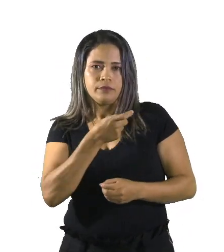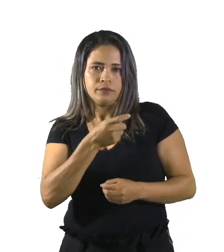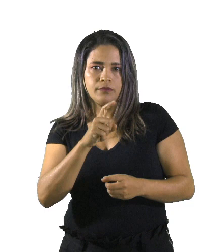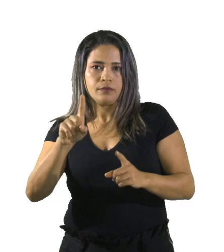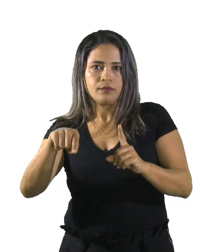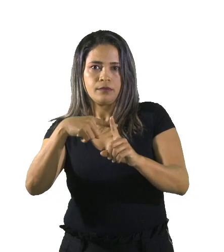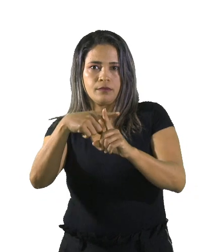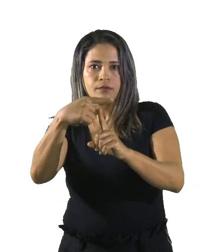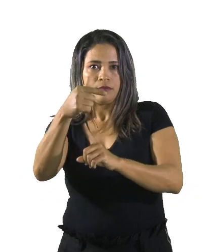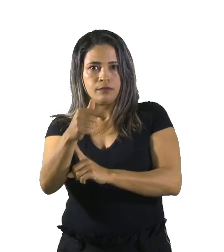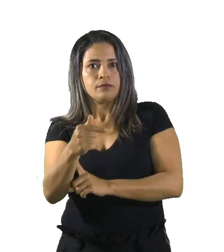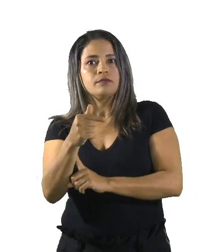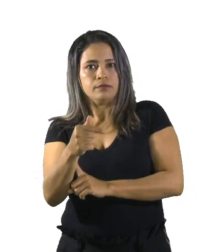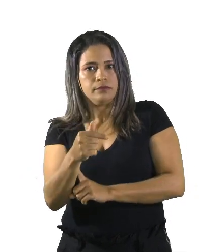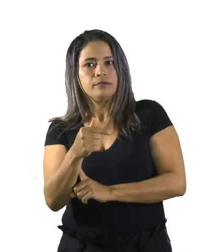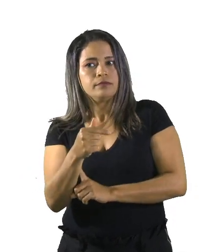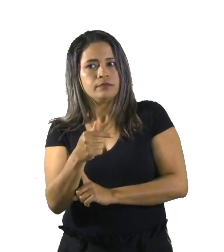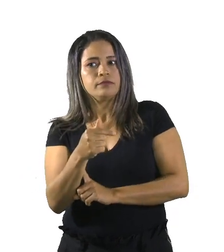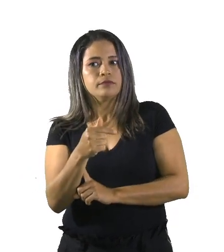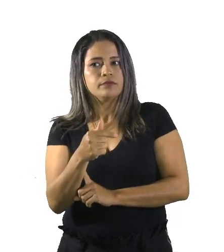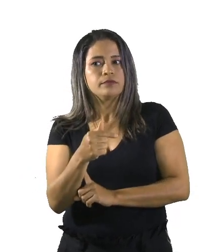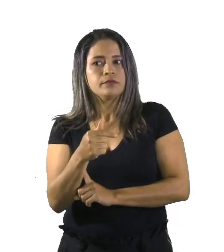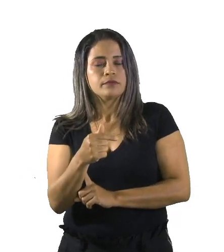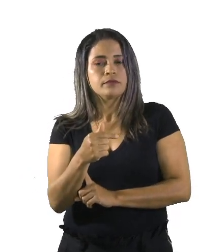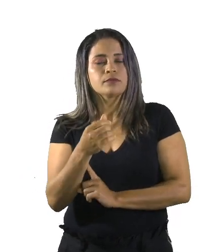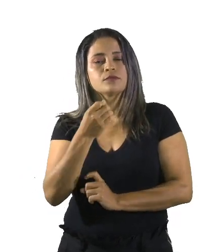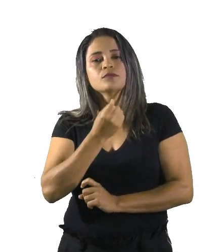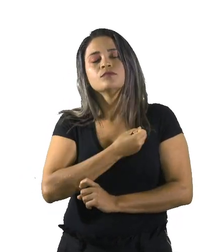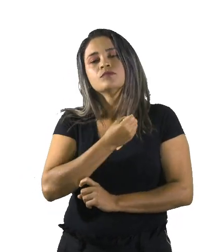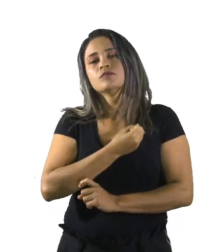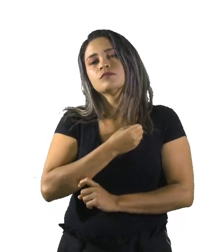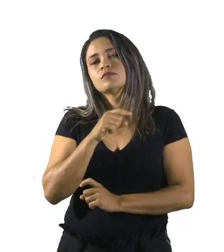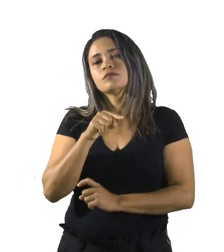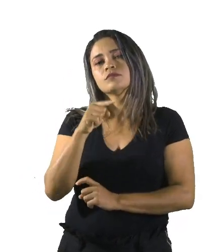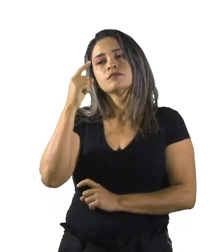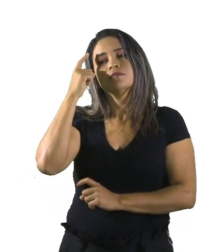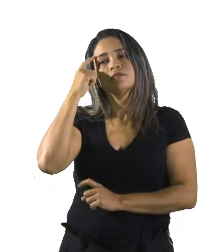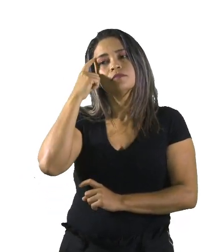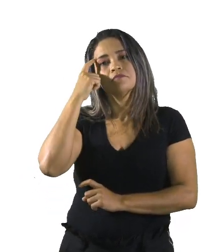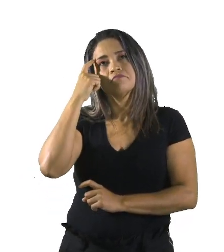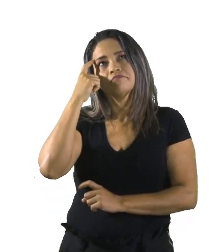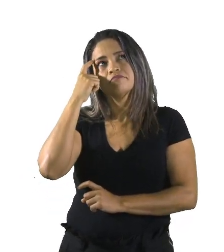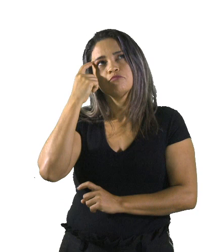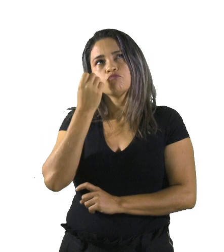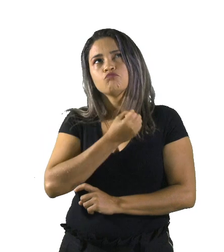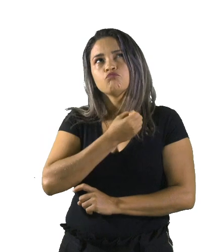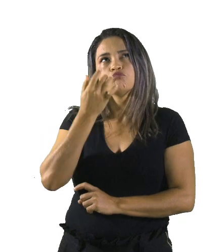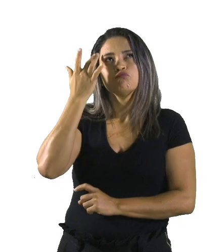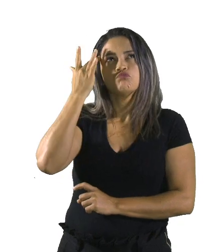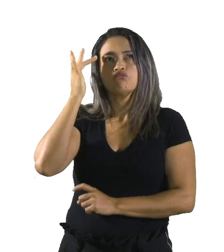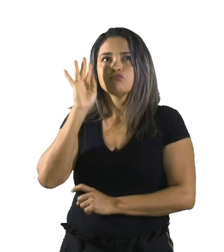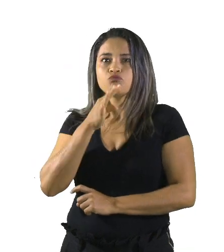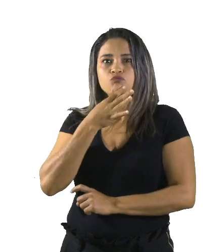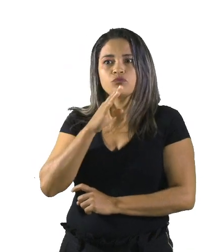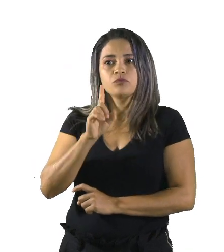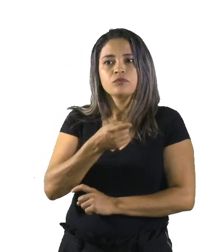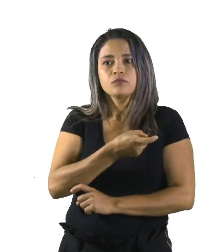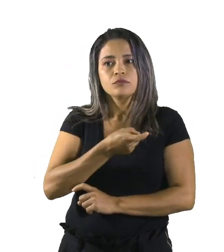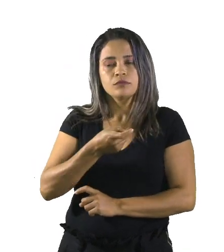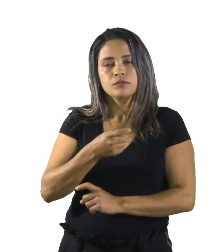unidades, certo? Ó, o número que você pensou, o número que é desconhecido para mim, e eu adicionei 7